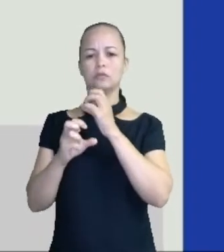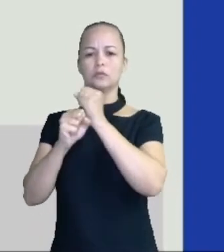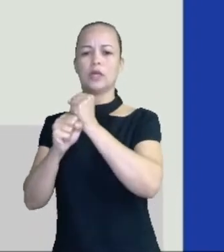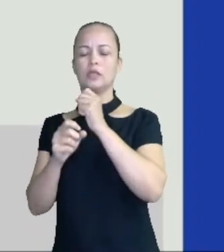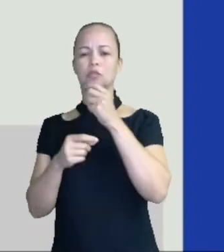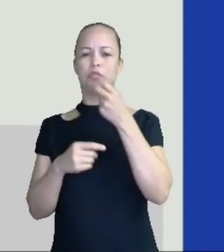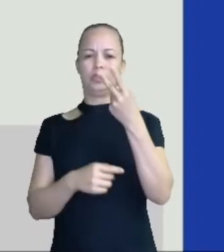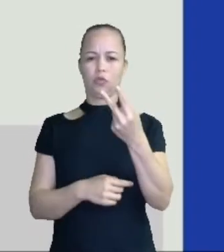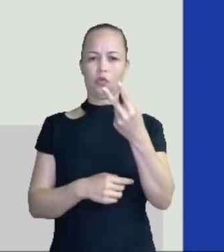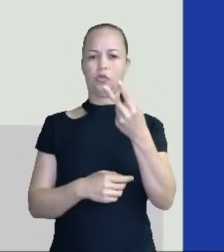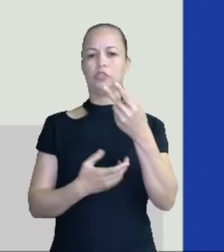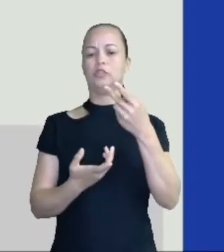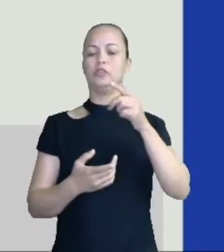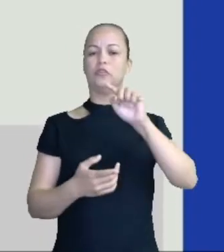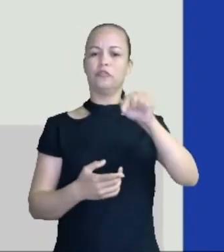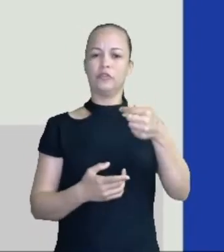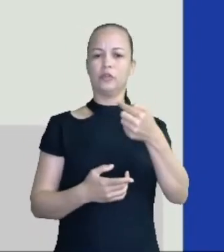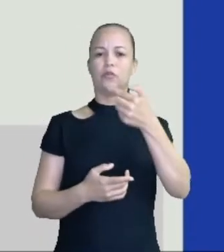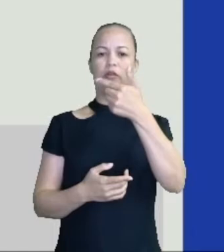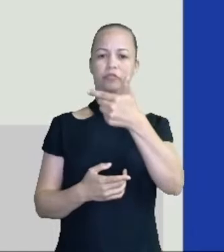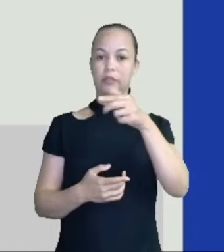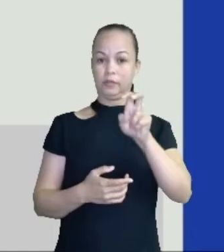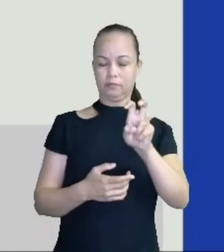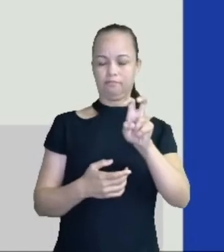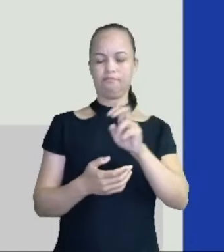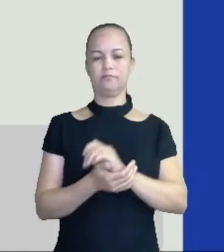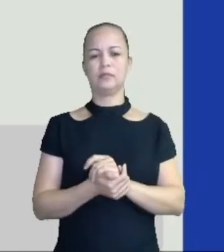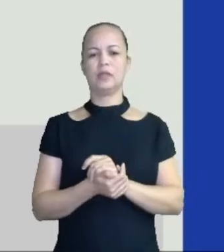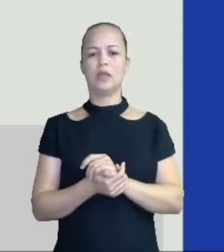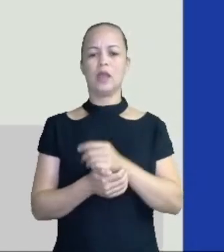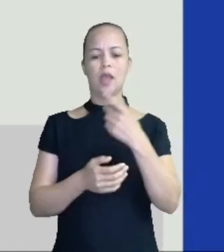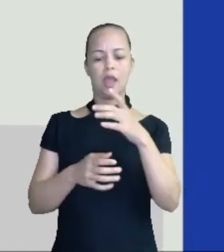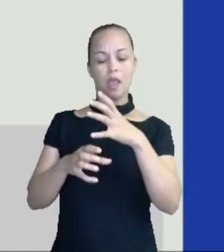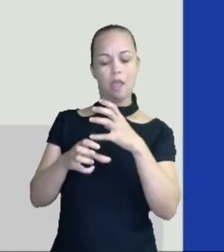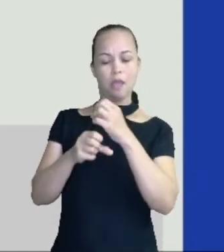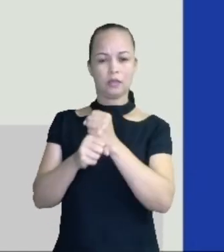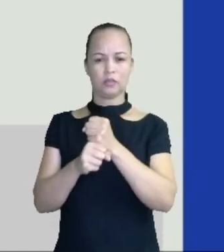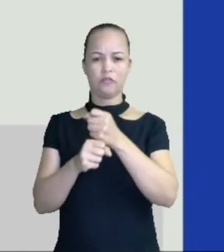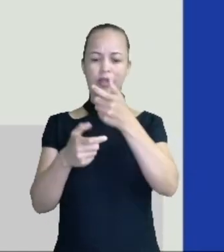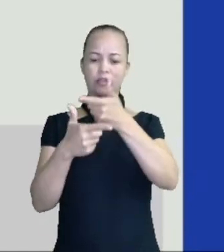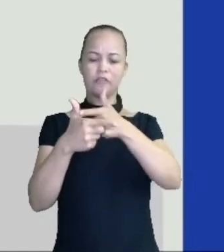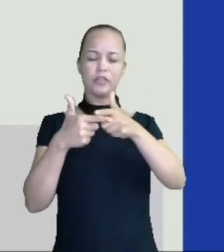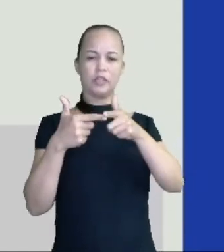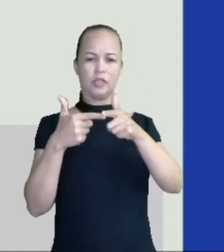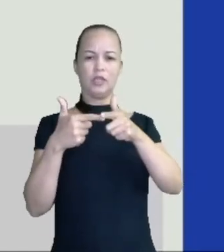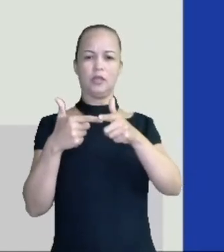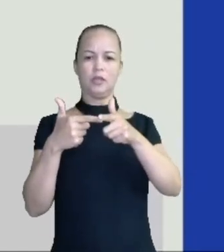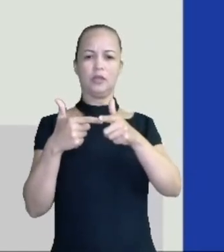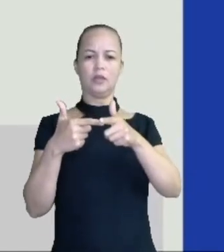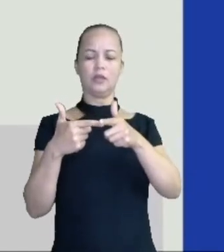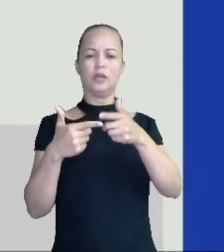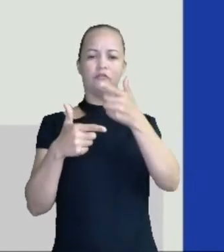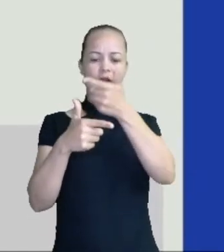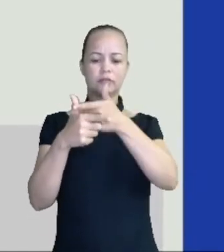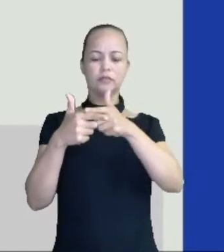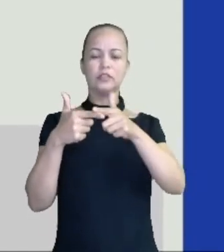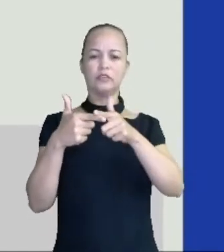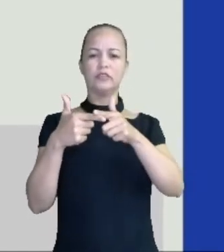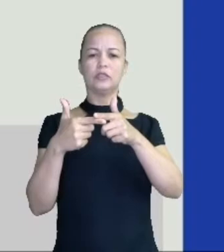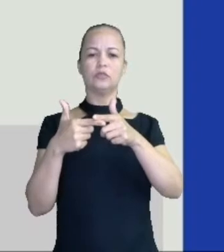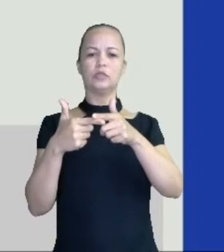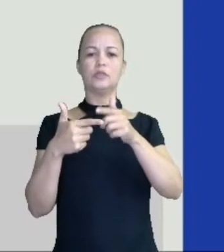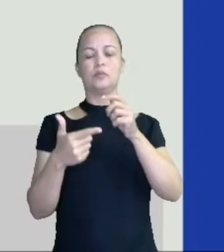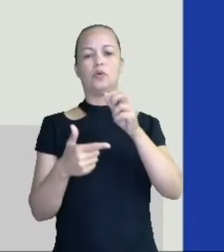2,25. Né? Esse resultado aí de 2,25 vai ser, você vai dividir, vai ser o denominador, né, você vai dividir